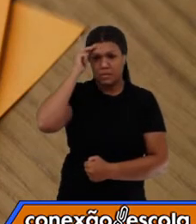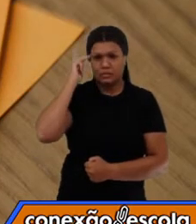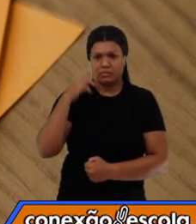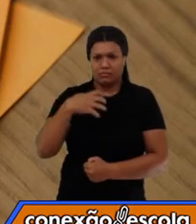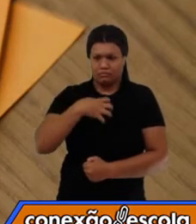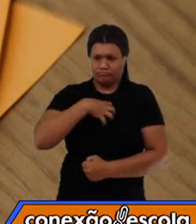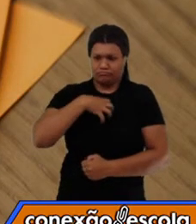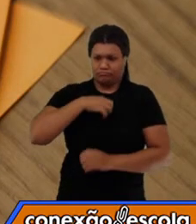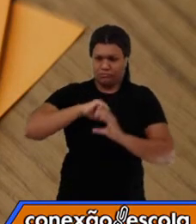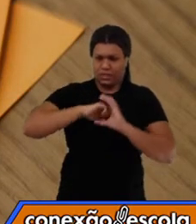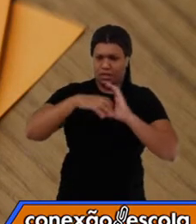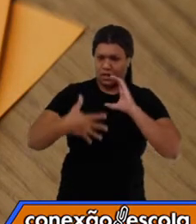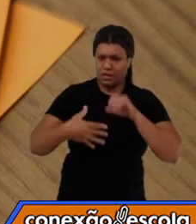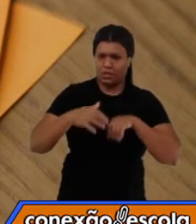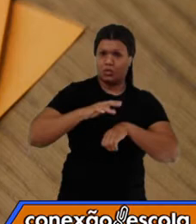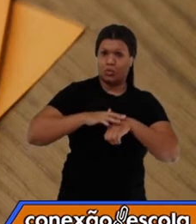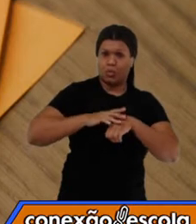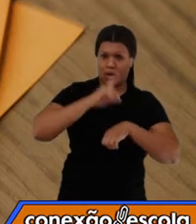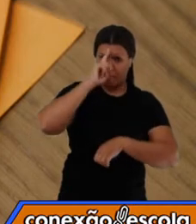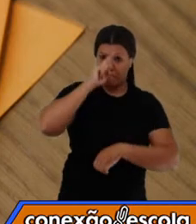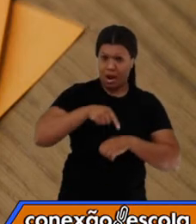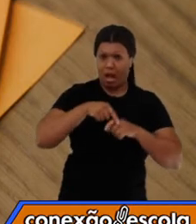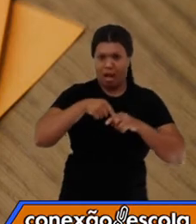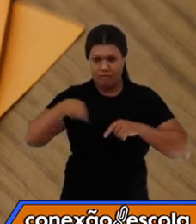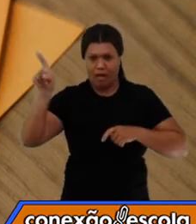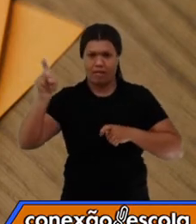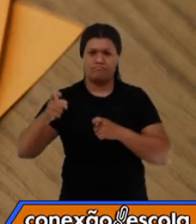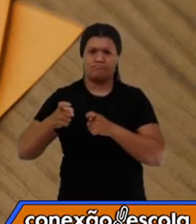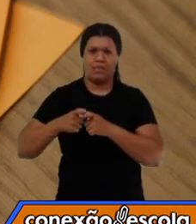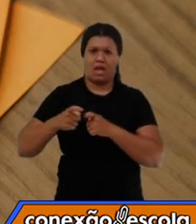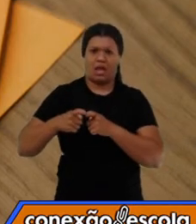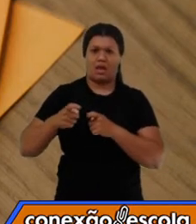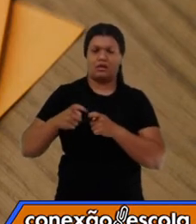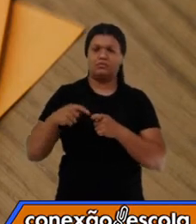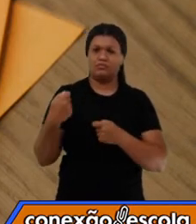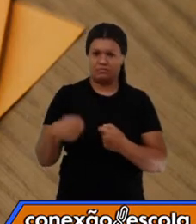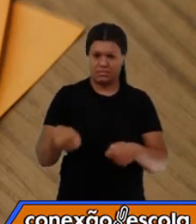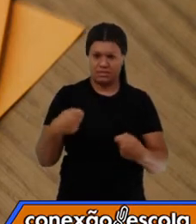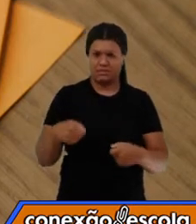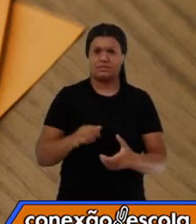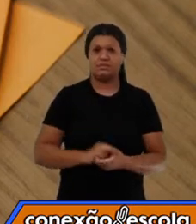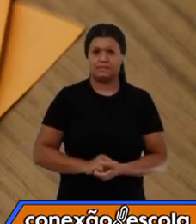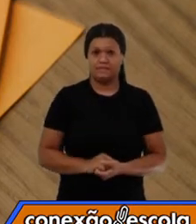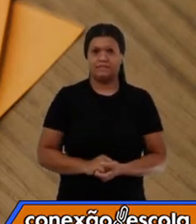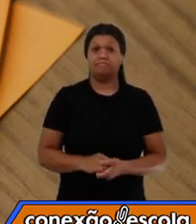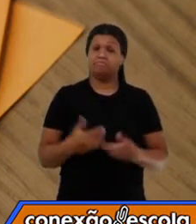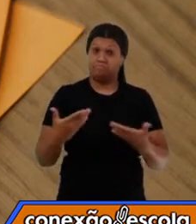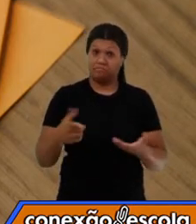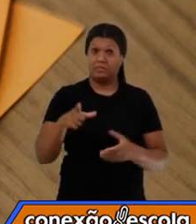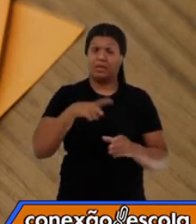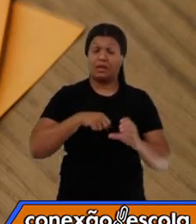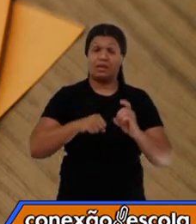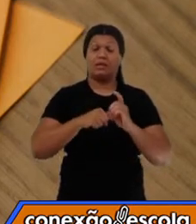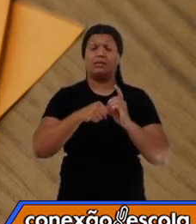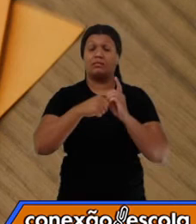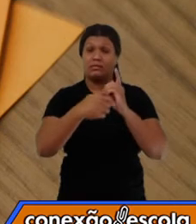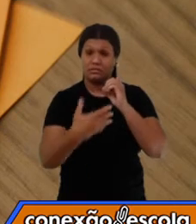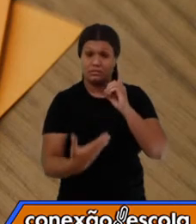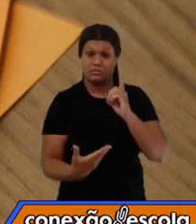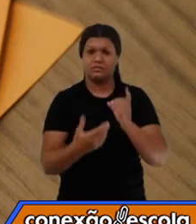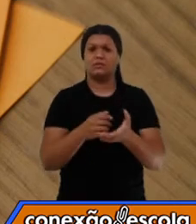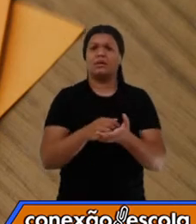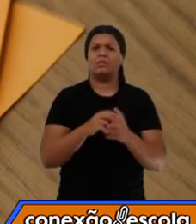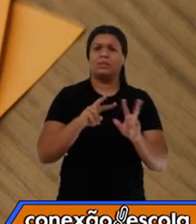sintomas de ebola para o posto de saúde, tá? Então, aqui eu tenho descrições sobre o tema,